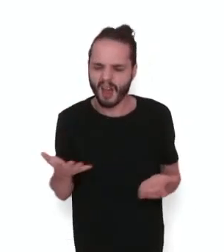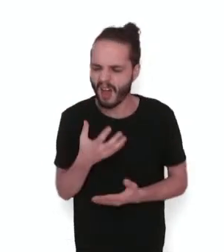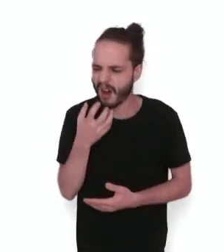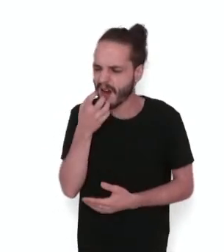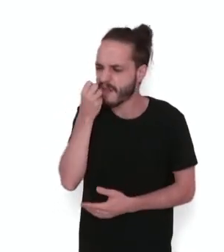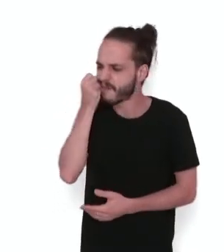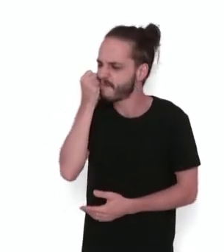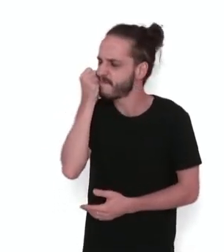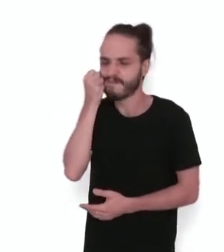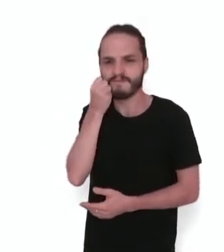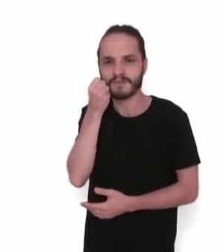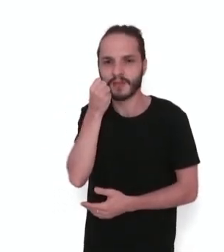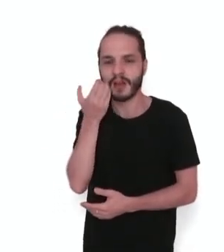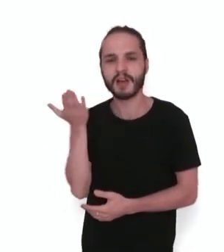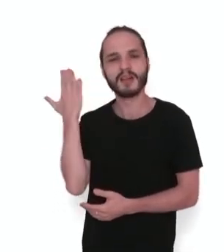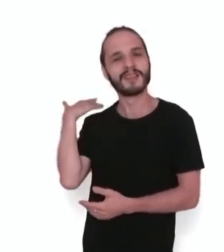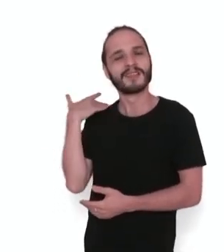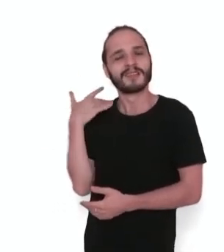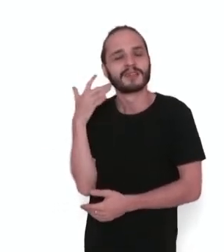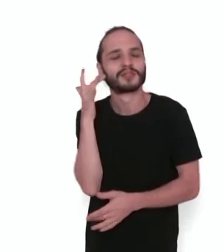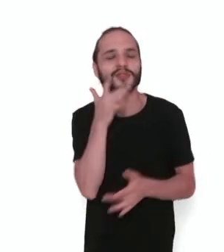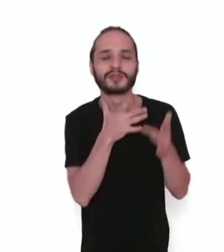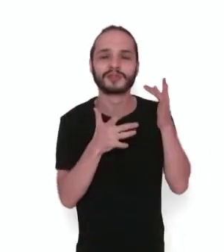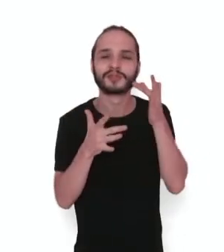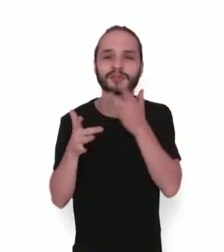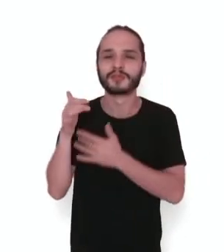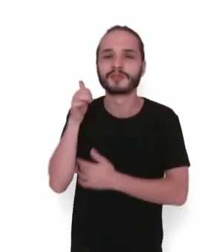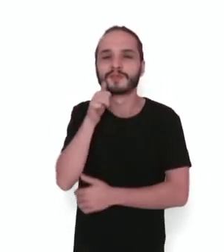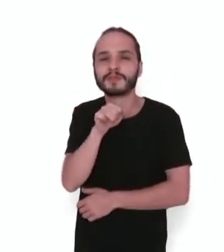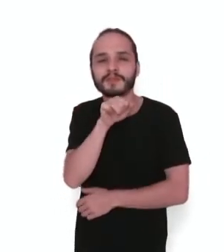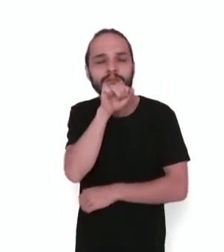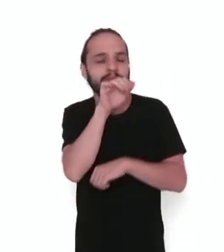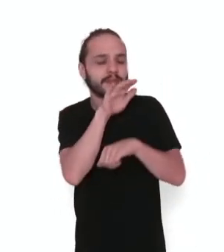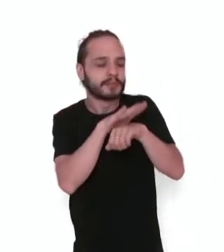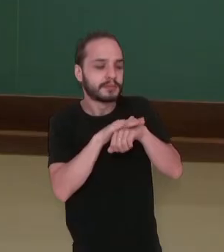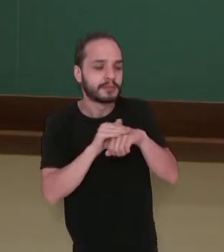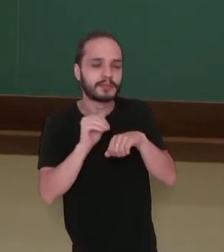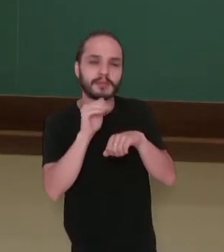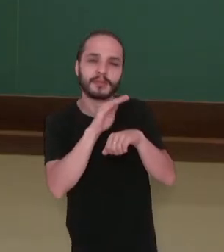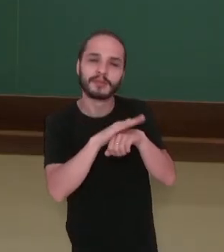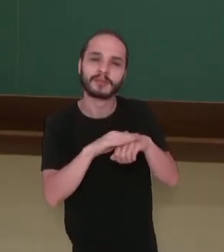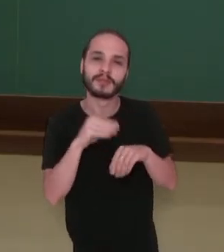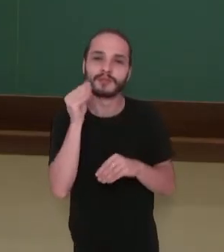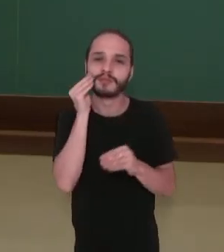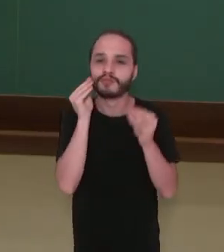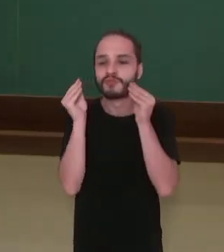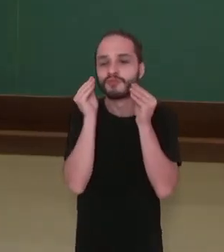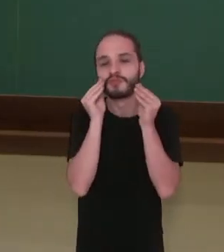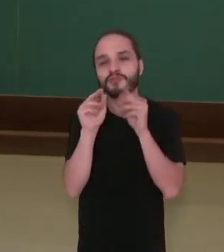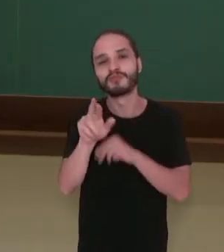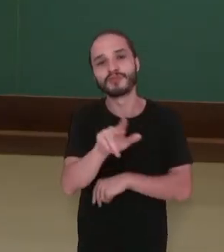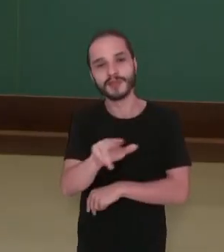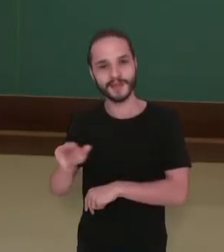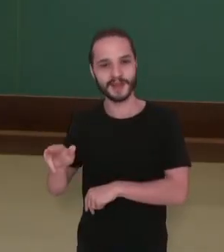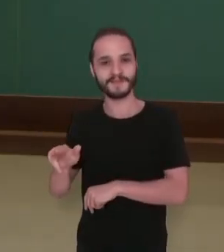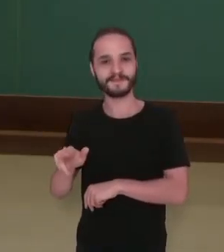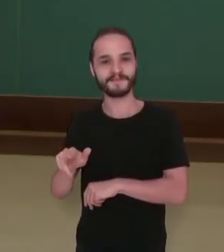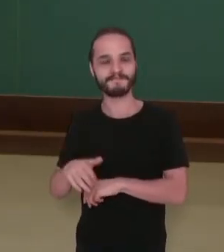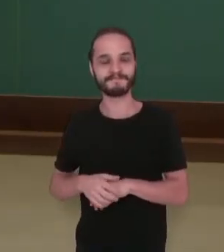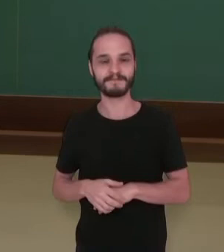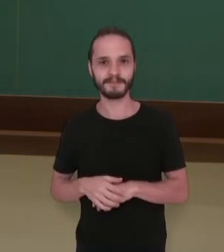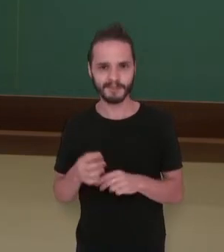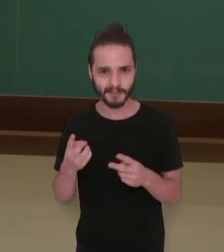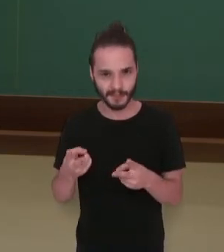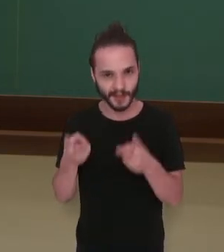eu tinha nessas delícias de minha mãe as carícias e beijos de minha irmã.